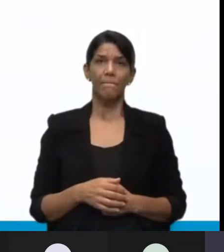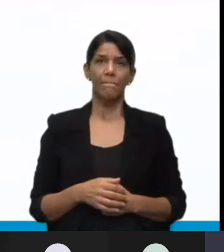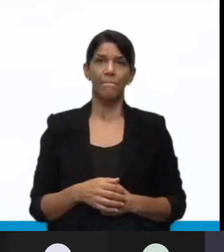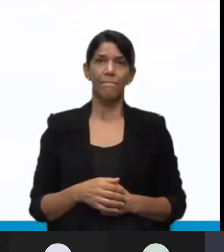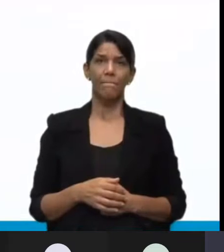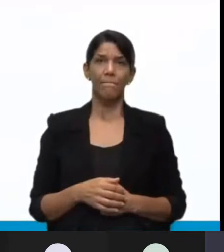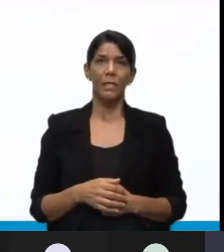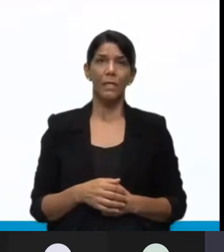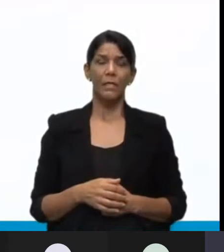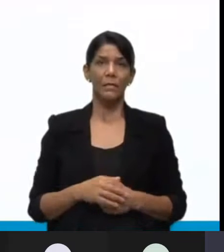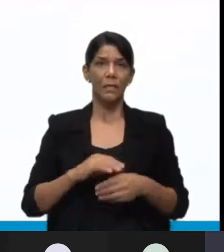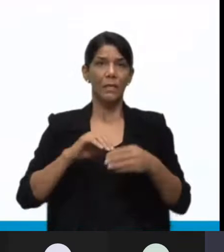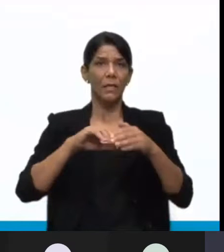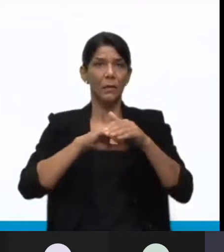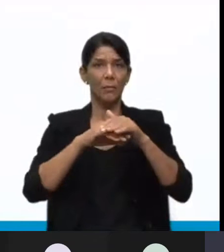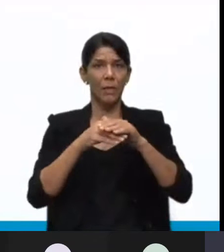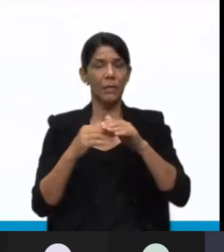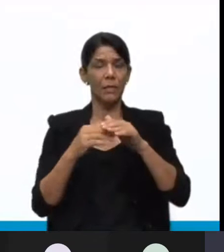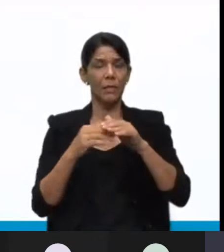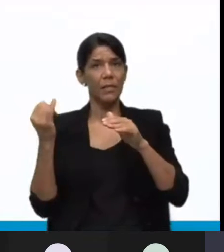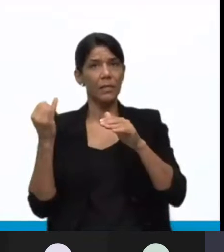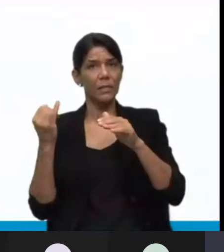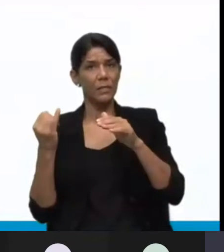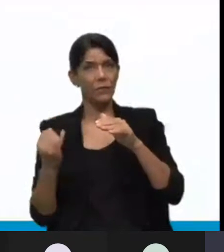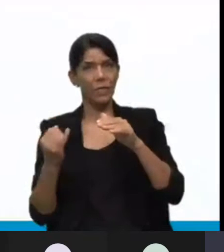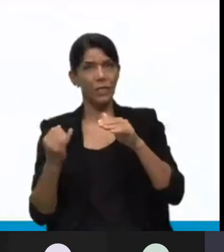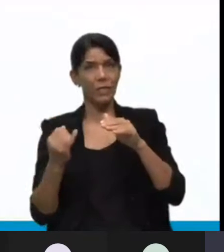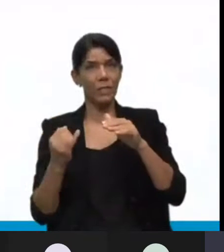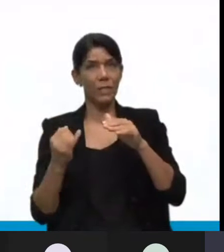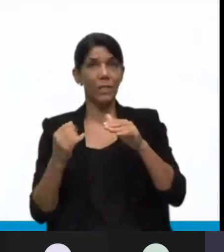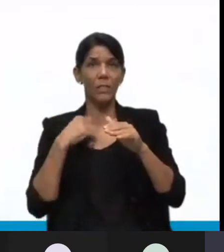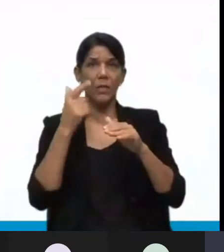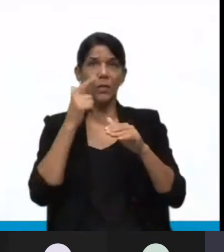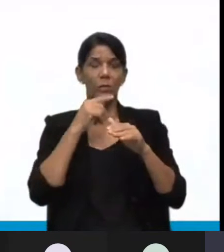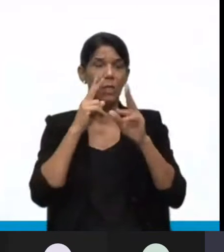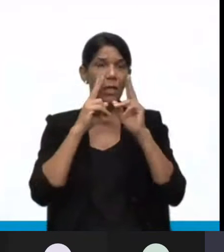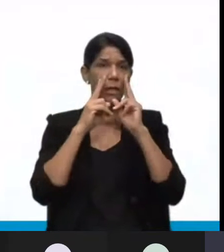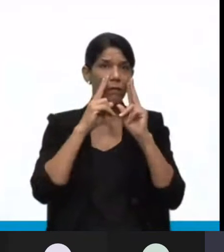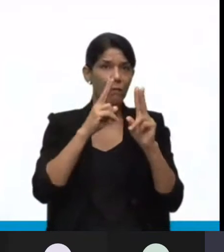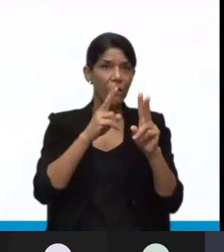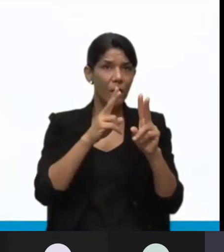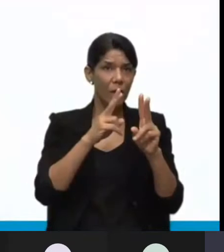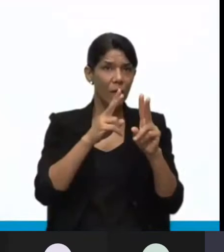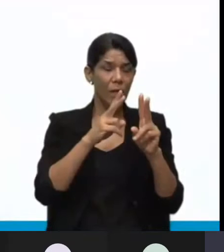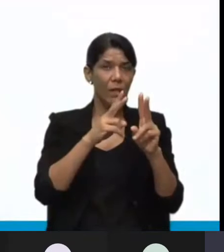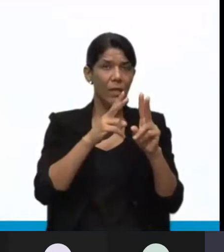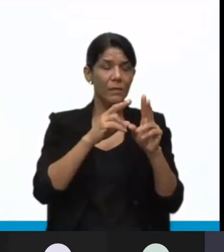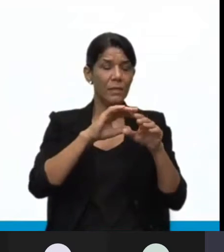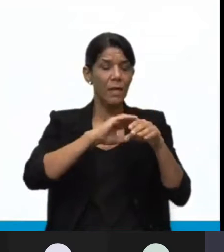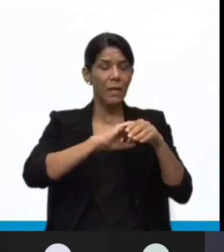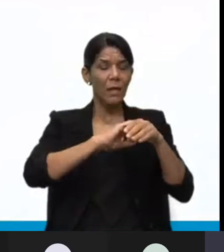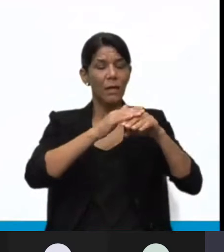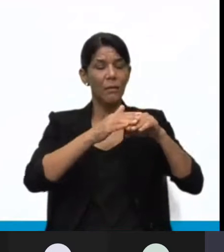camada média aqui, né, mais fina do que a camada média aqui. Aqui a gente consegue ver bem, ó, né,